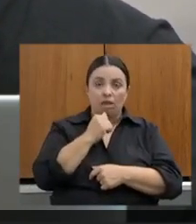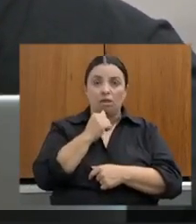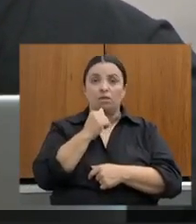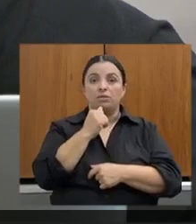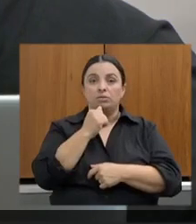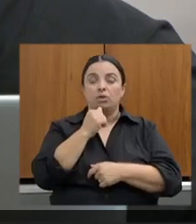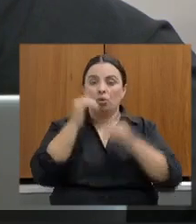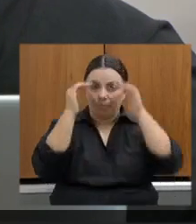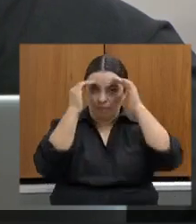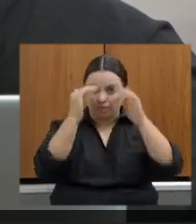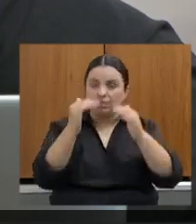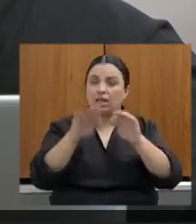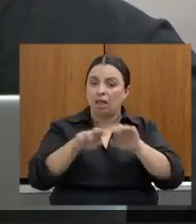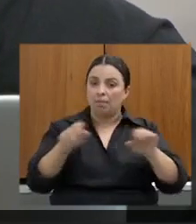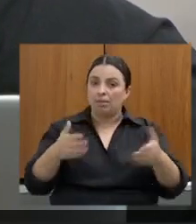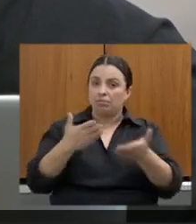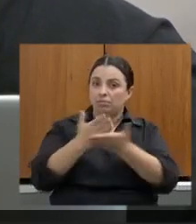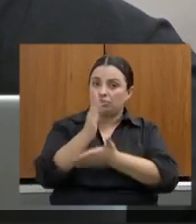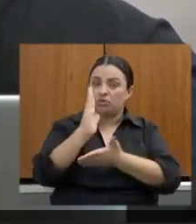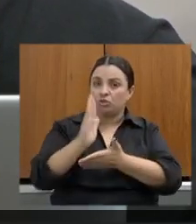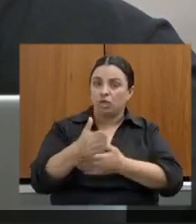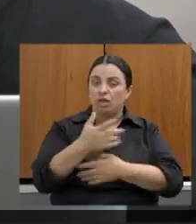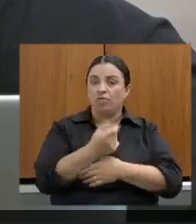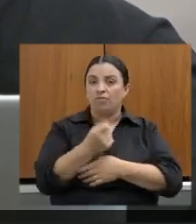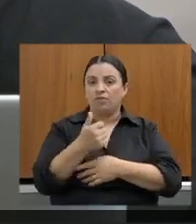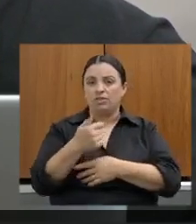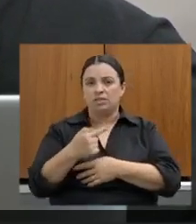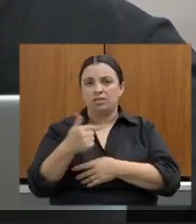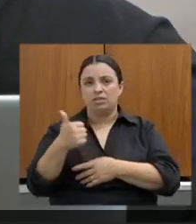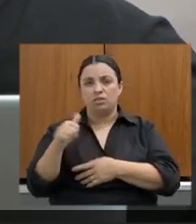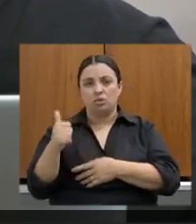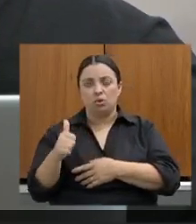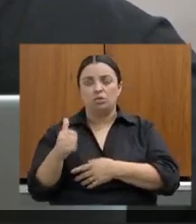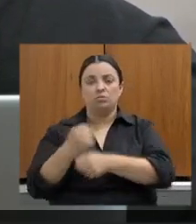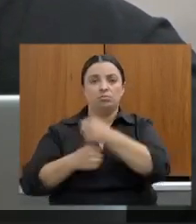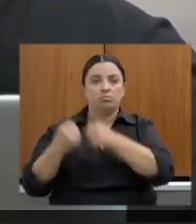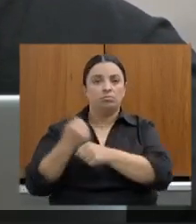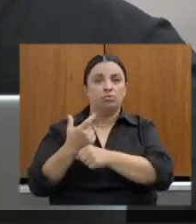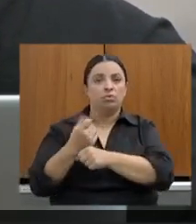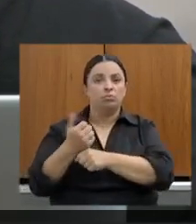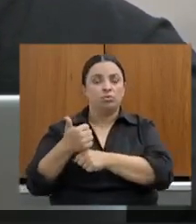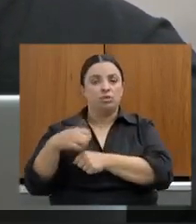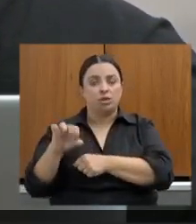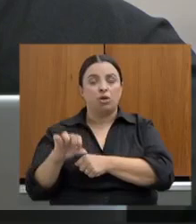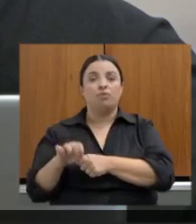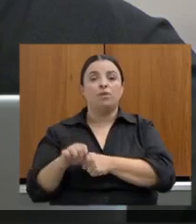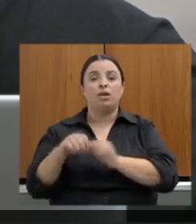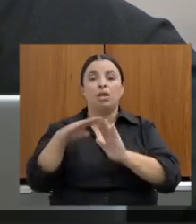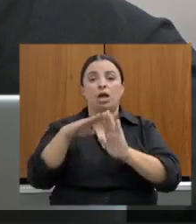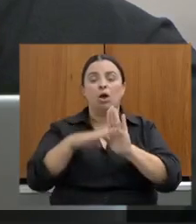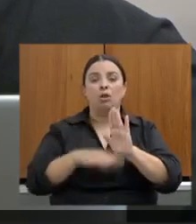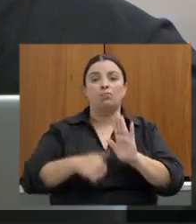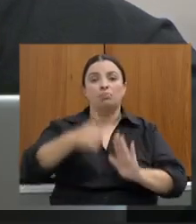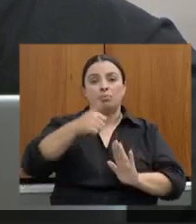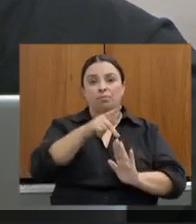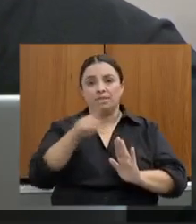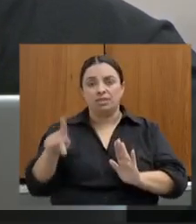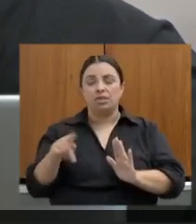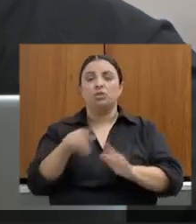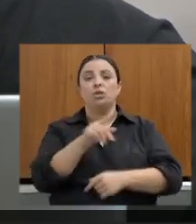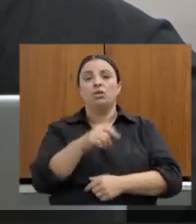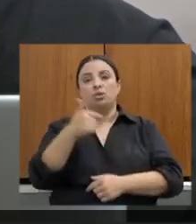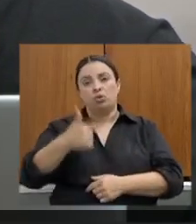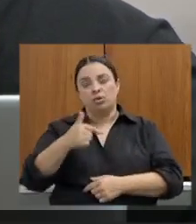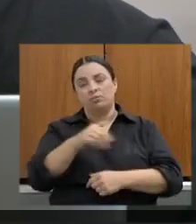vintes 2711 de 2019 na seguinte ordem cool presidente da reunião dos presidentes das comissões